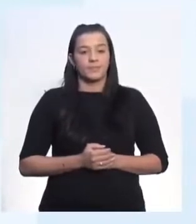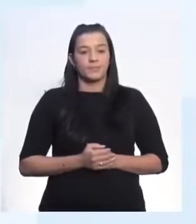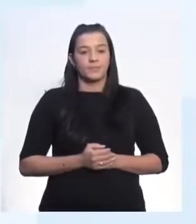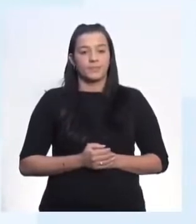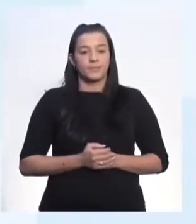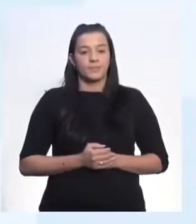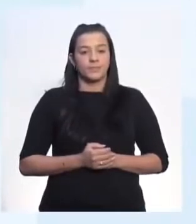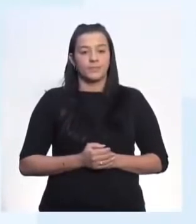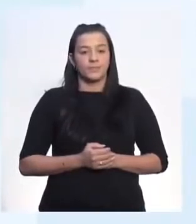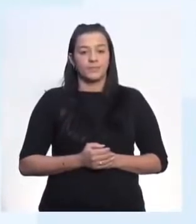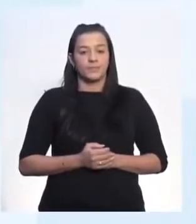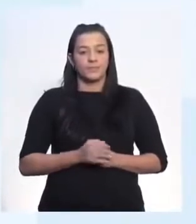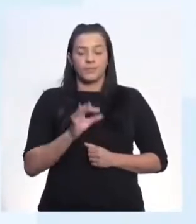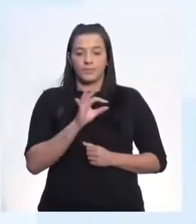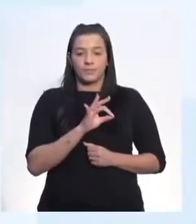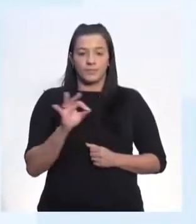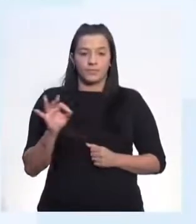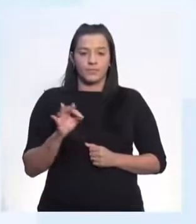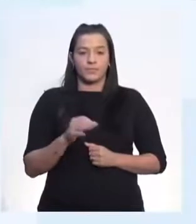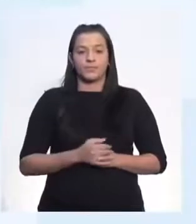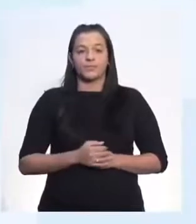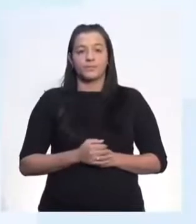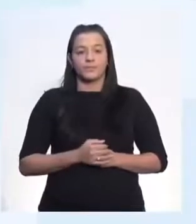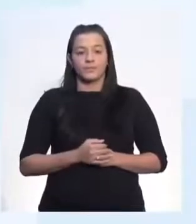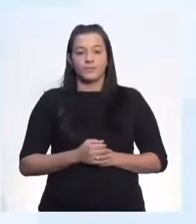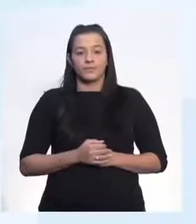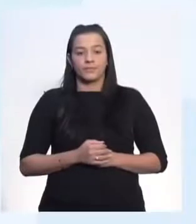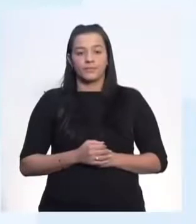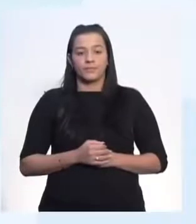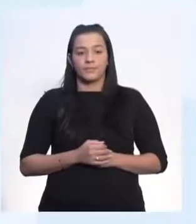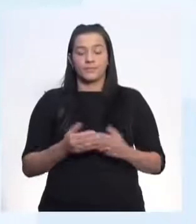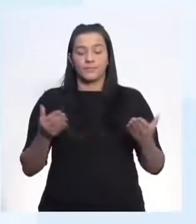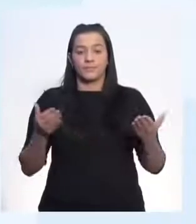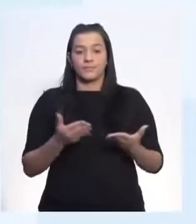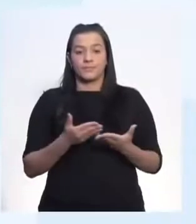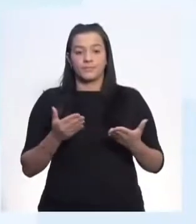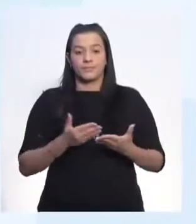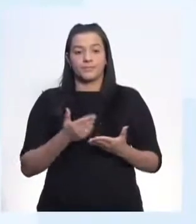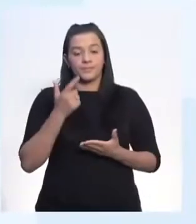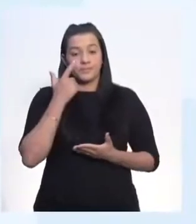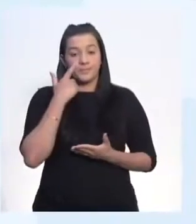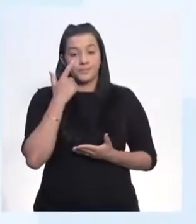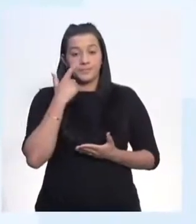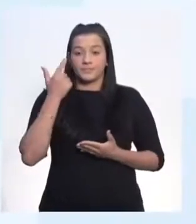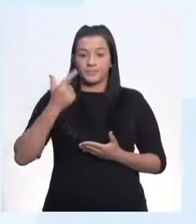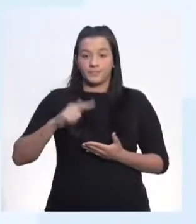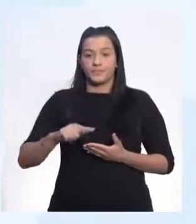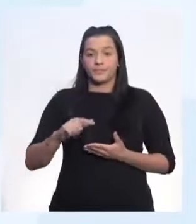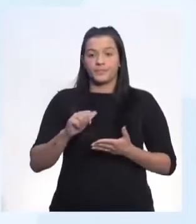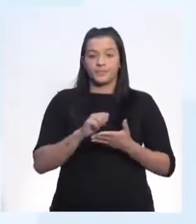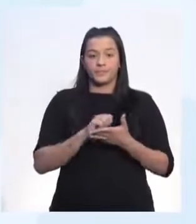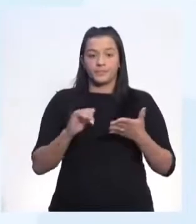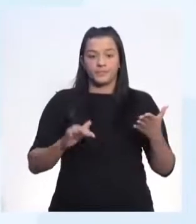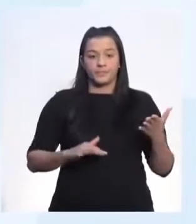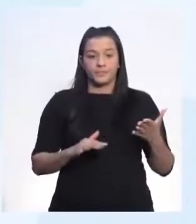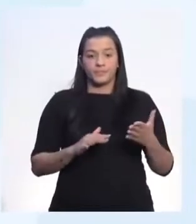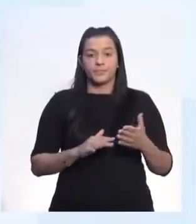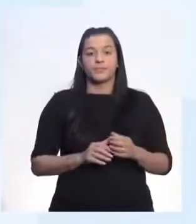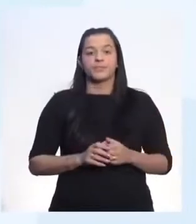Ok? Ótimo. Então, vamos lá. Pessoal, vamos fazer mais um? Vamos fazer